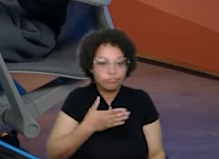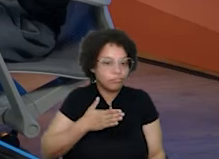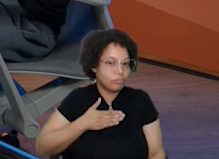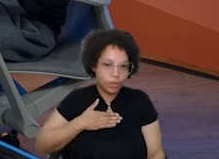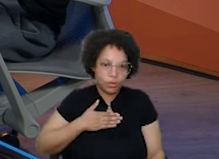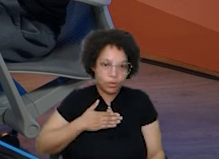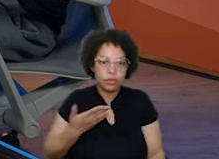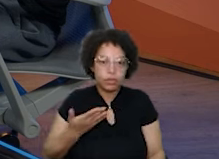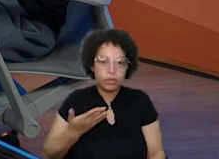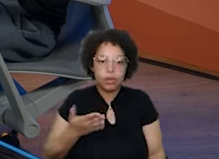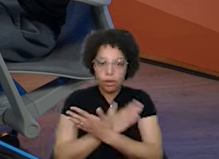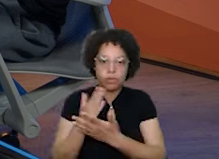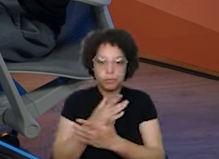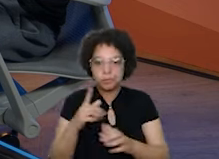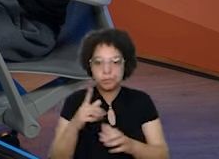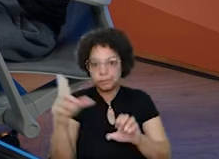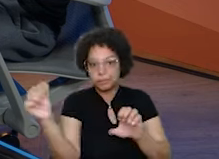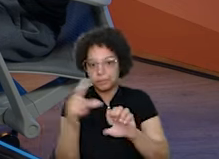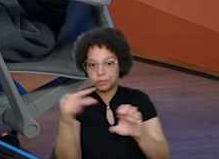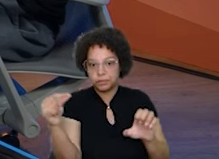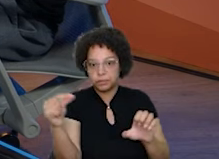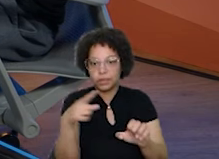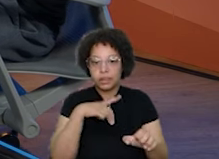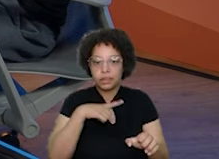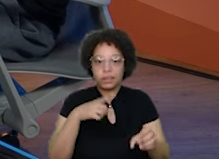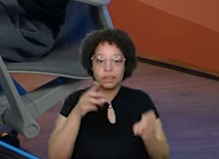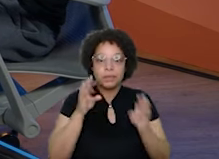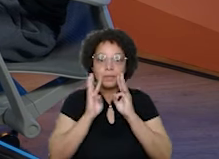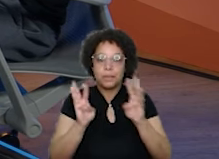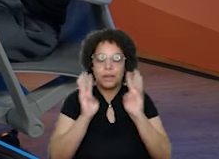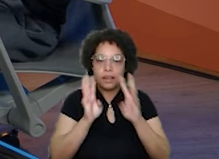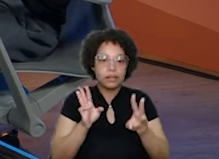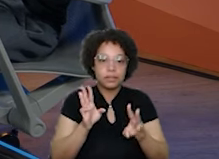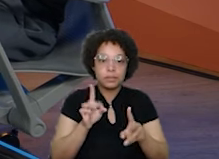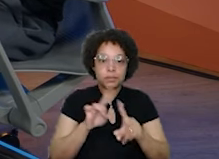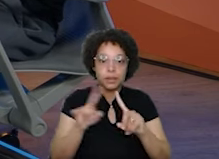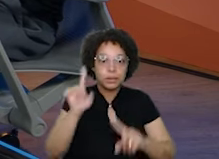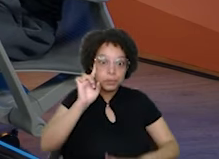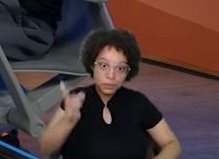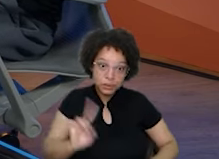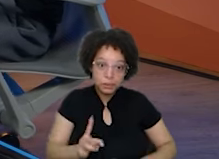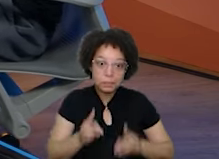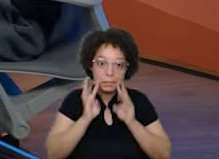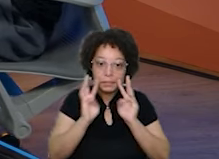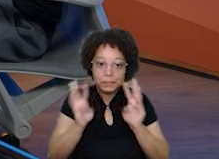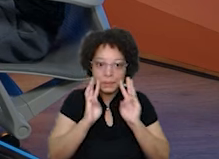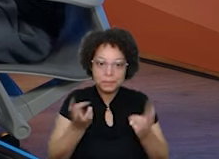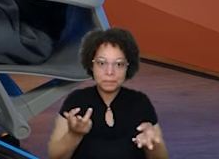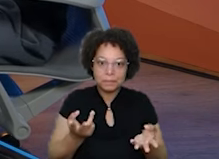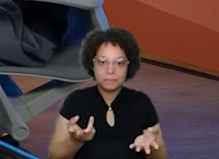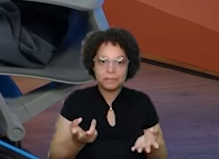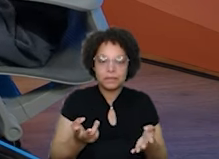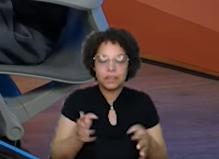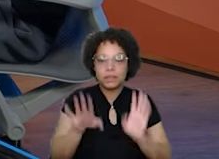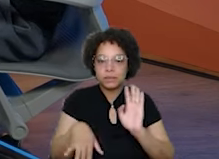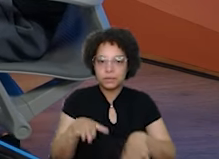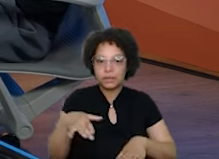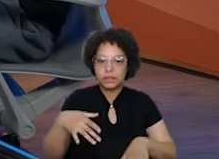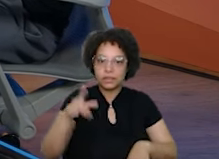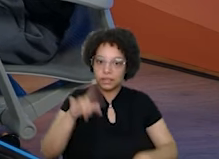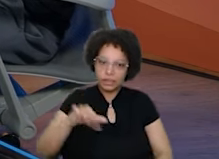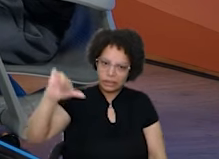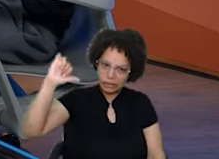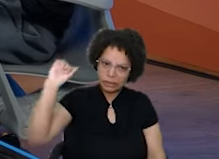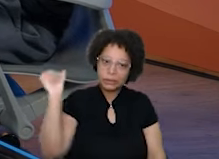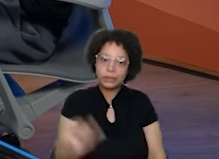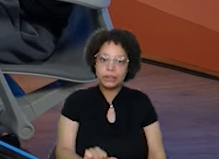eles acabam fazendo marketing sem saber que estão fazendo né inclusive Na pior das hipóteses é um ne ativo inclusive